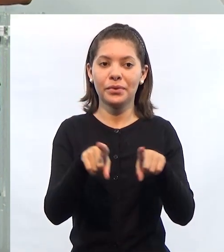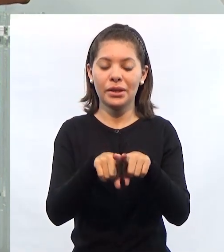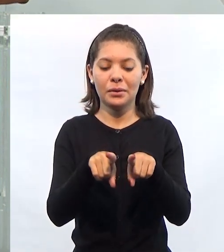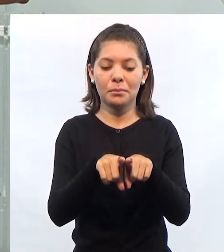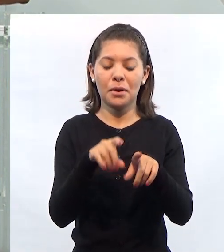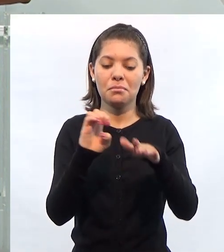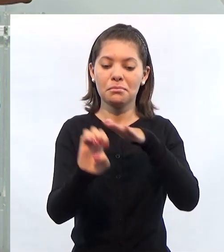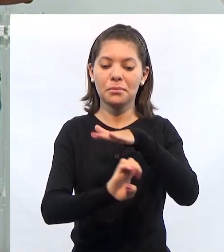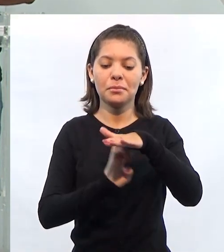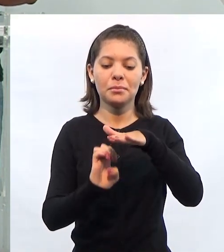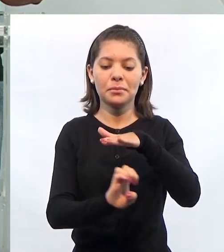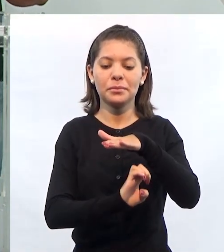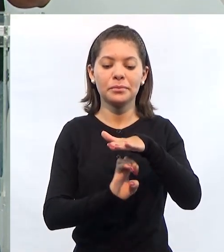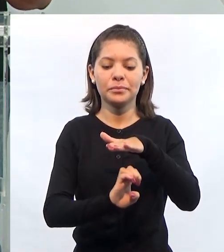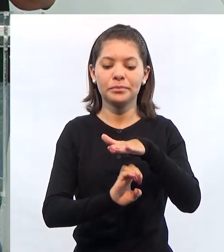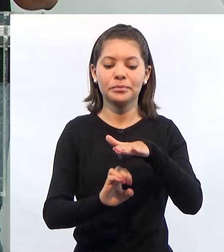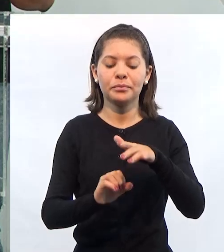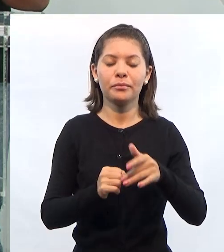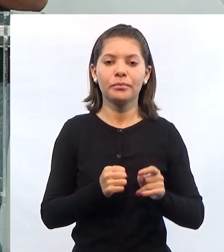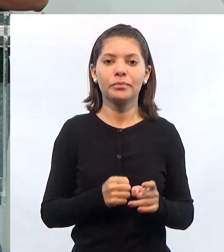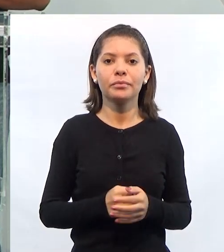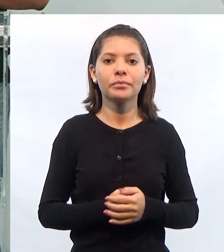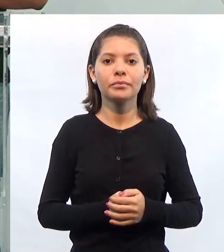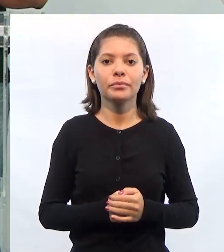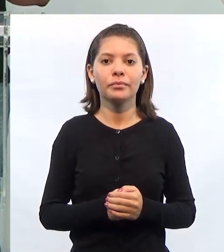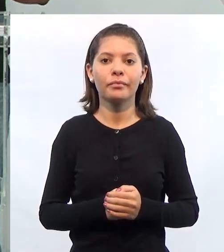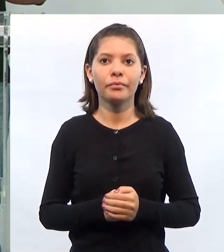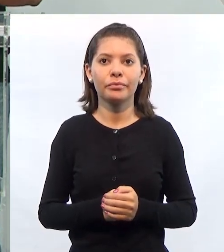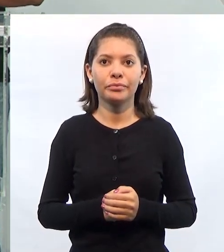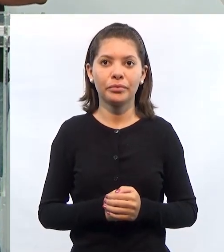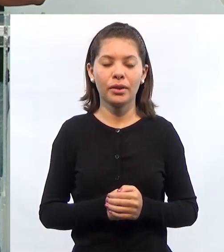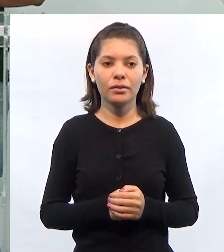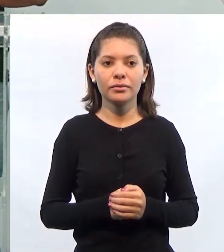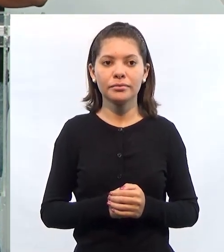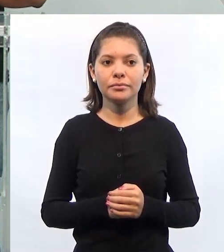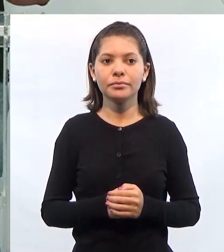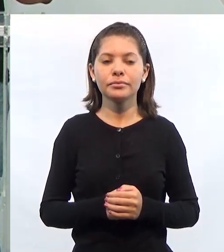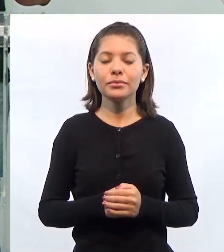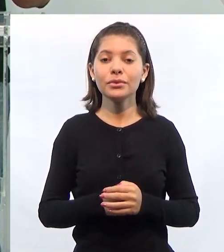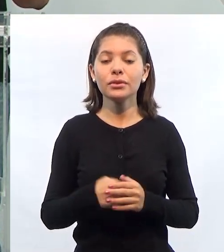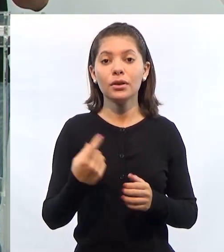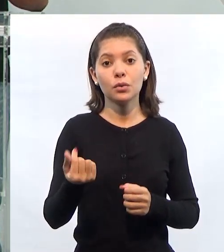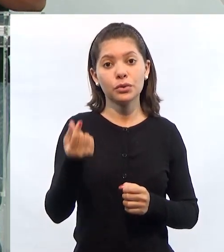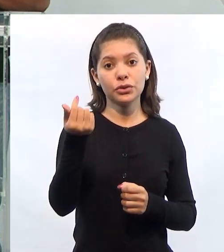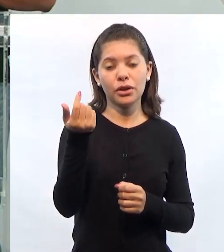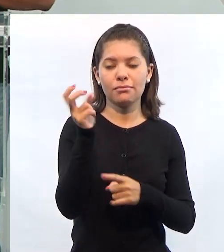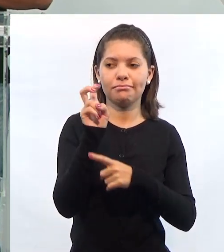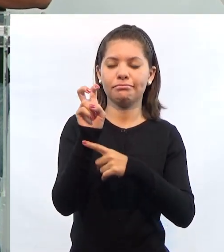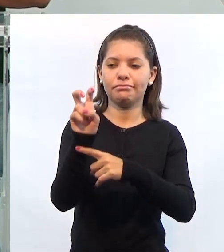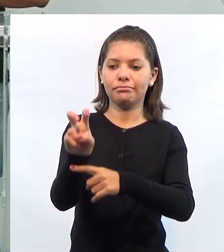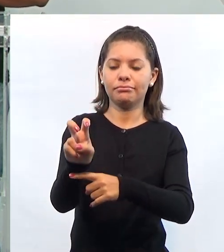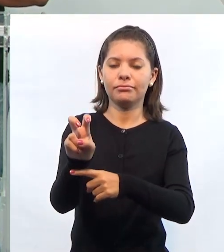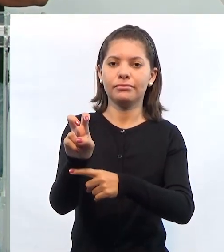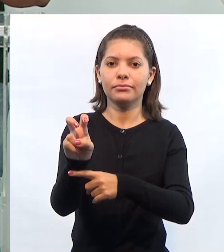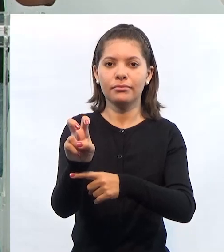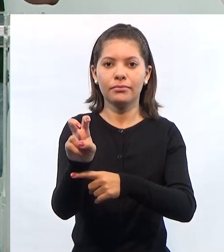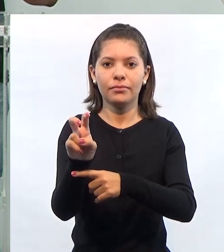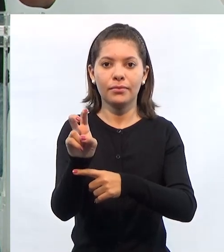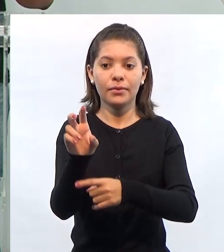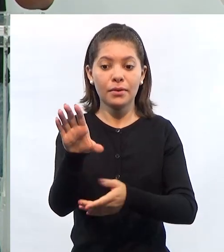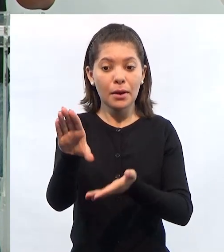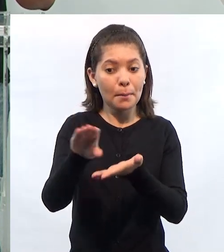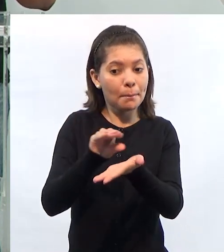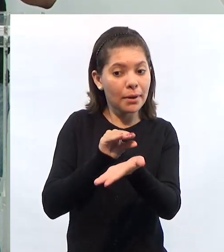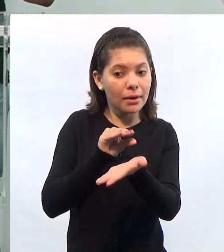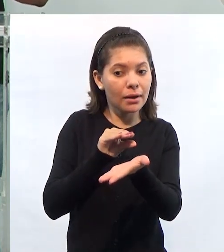uma empresa. A empresa vai ter os recursos dela, mesmo que o dinheiro não seja emprestado. Ela vai